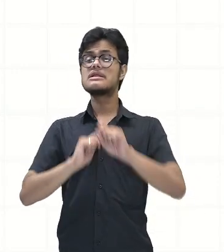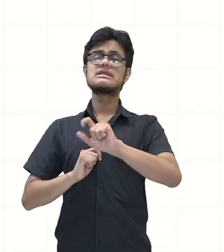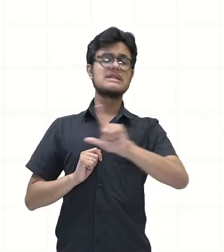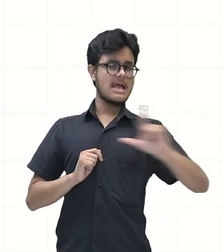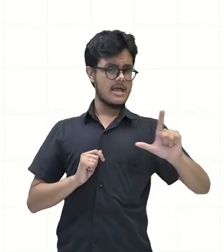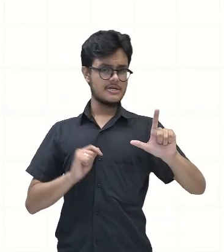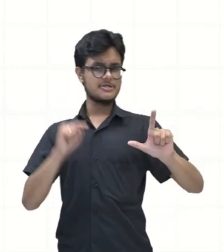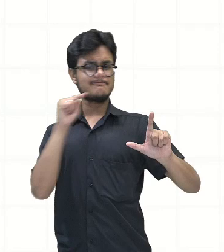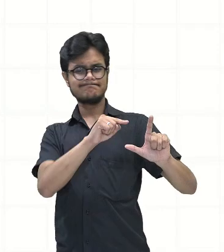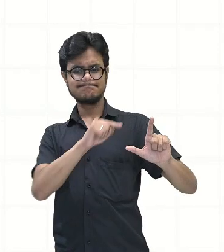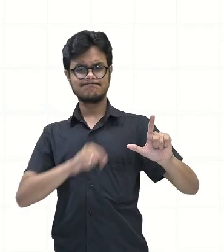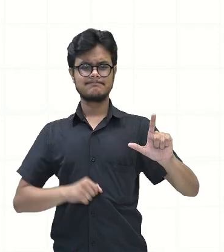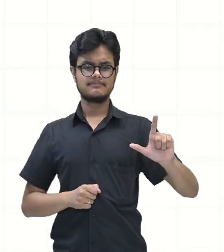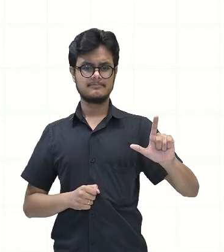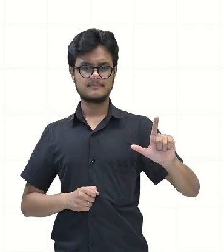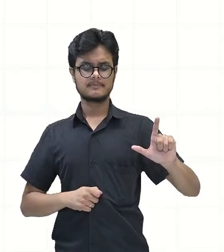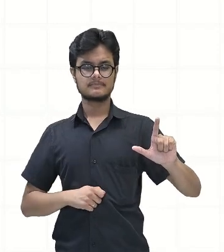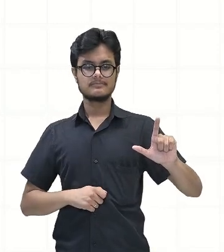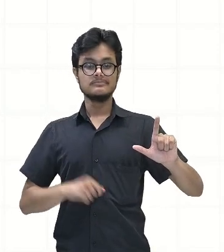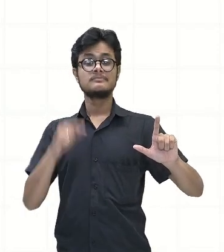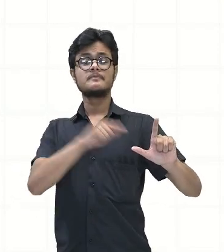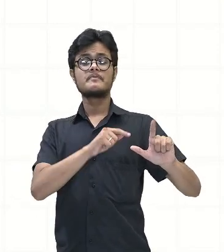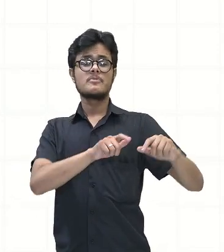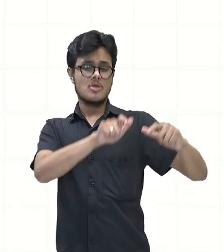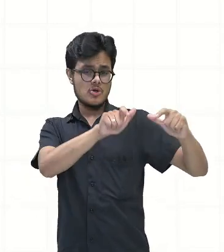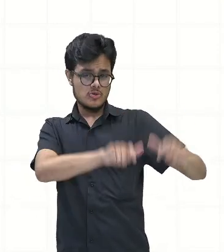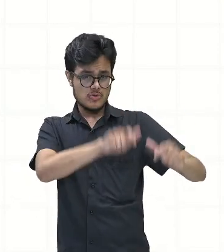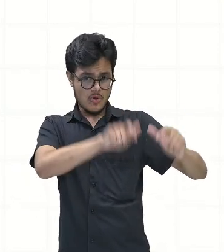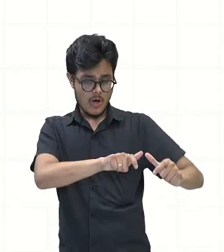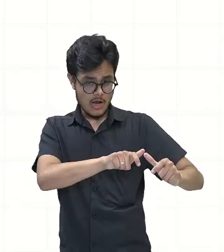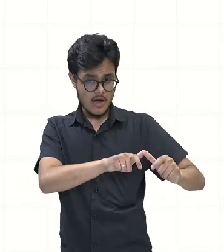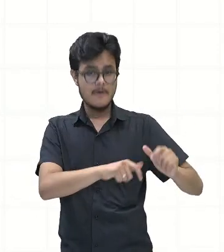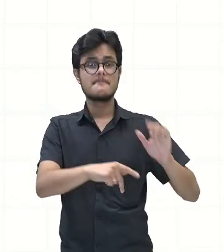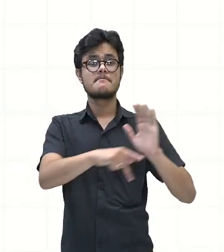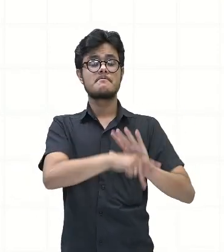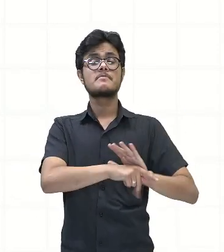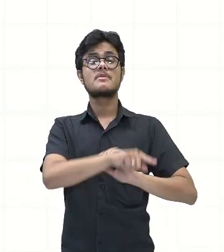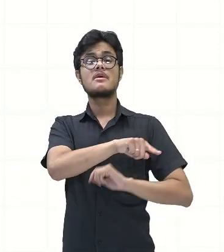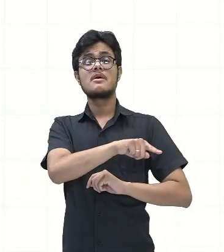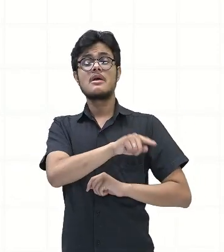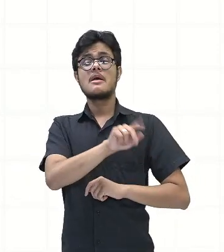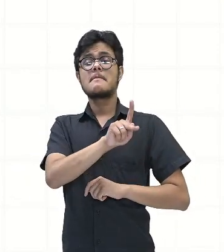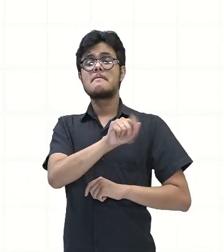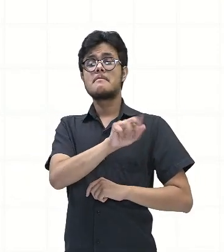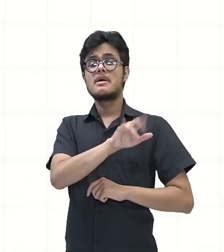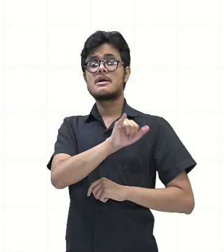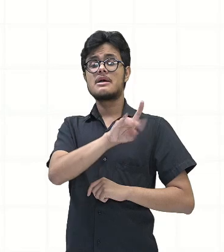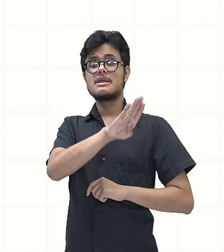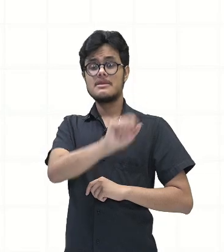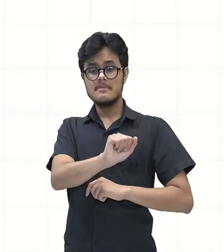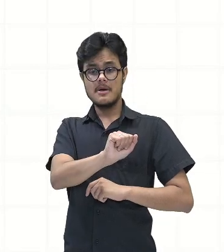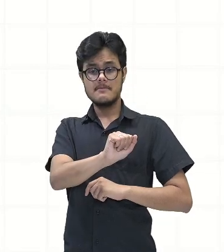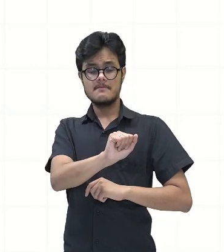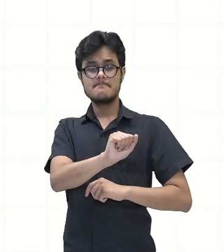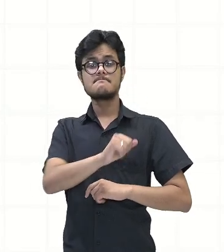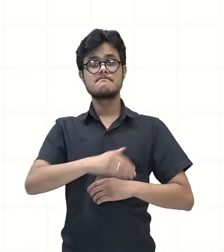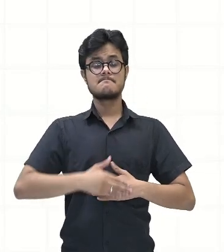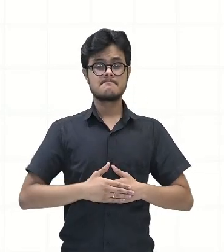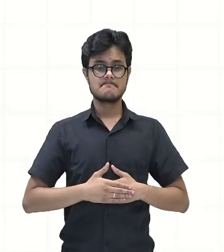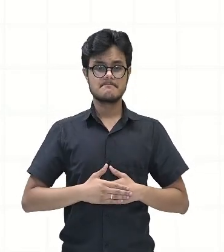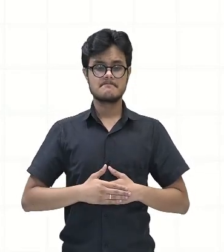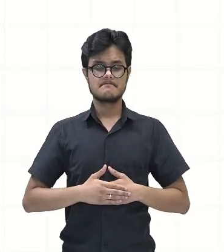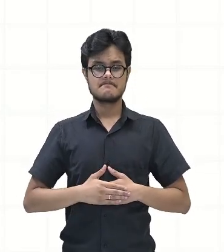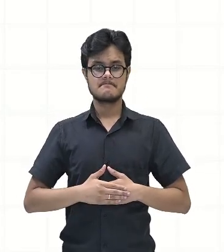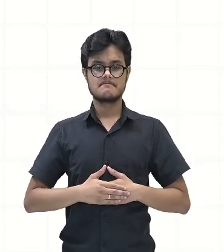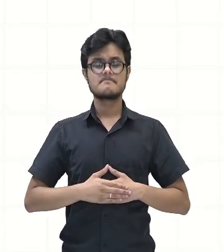fica aqui na Paraíba, que é aqui na ponta do Seixas, tá? E a